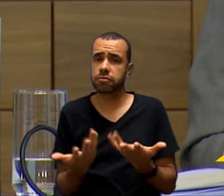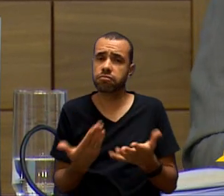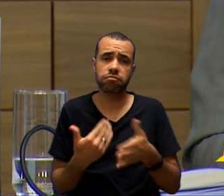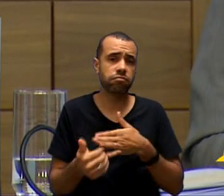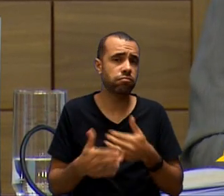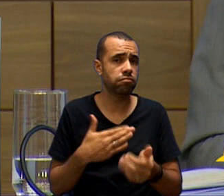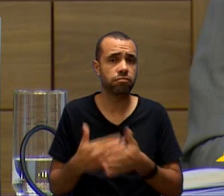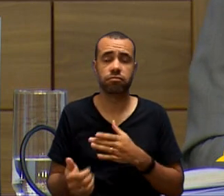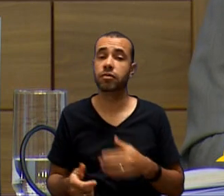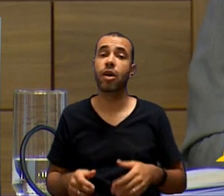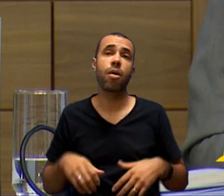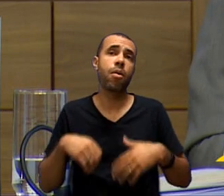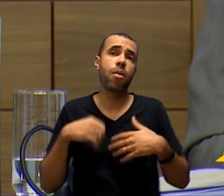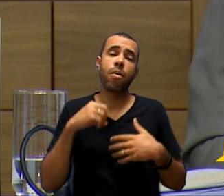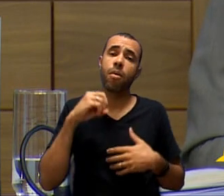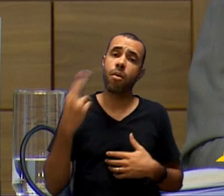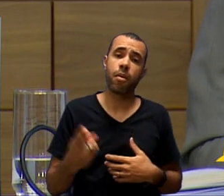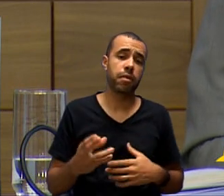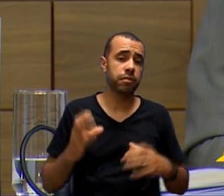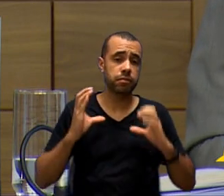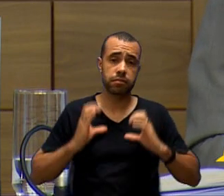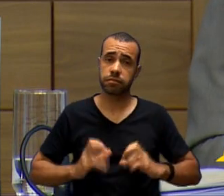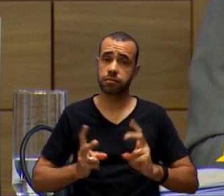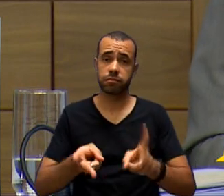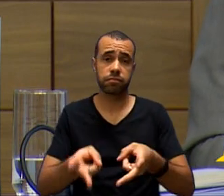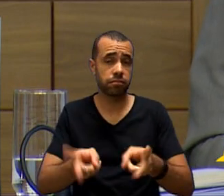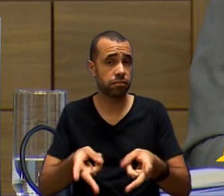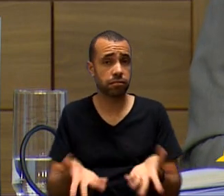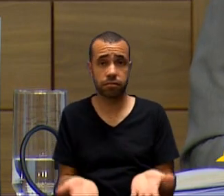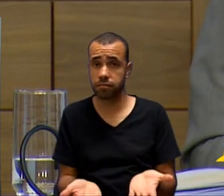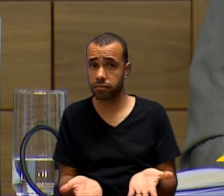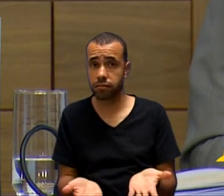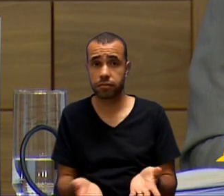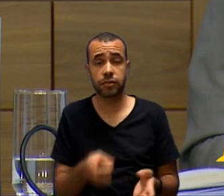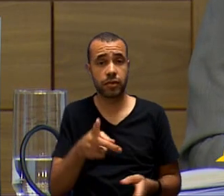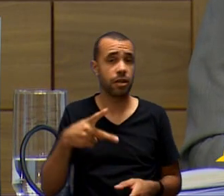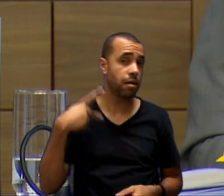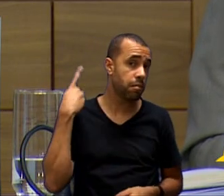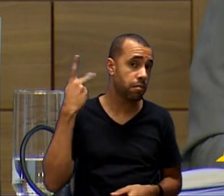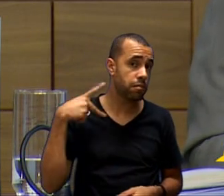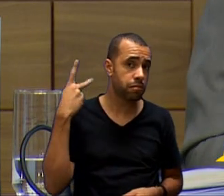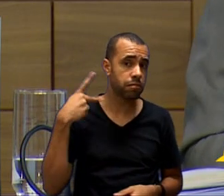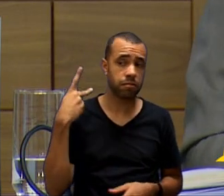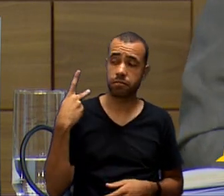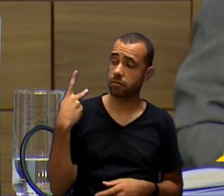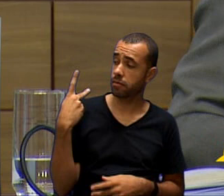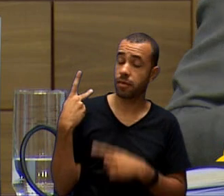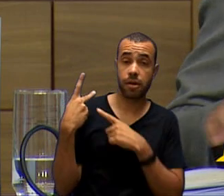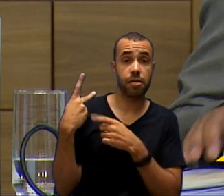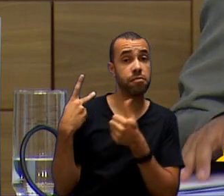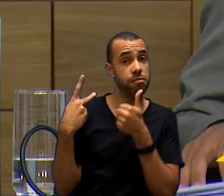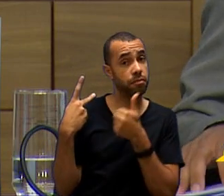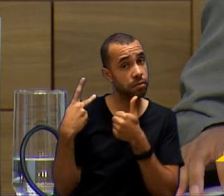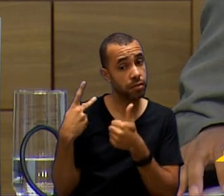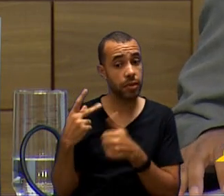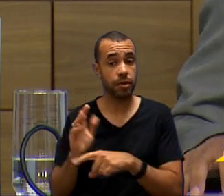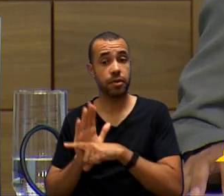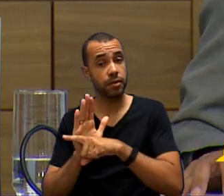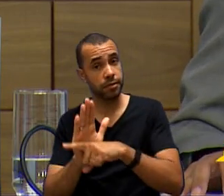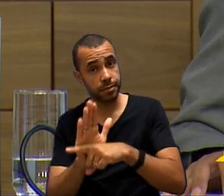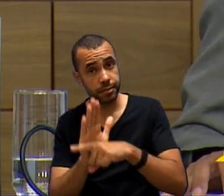como cidadãos e cidadãs, fazendo a boa política e acrescentando para um mundo